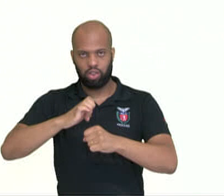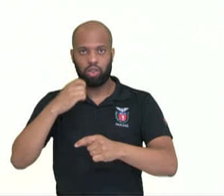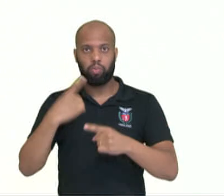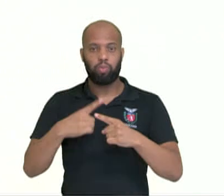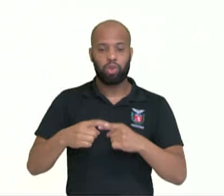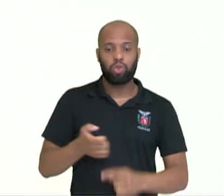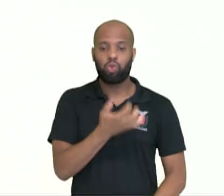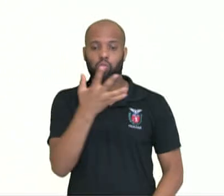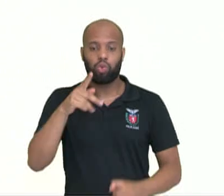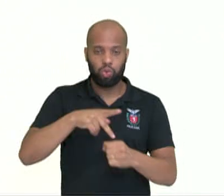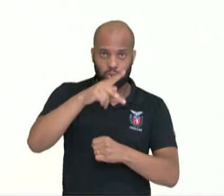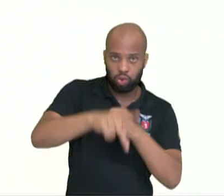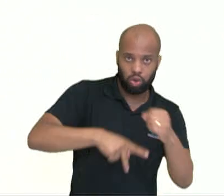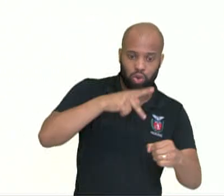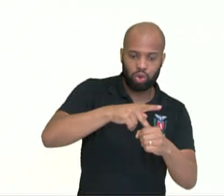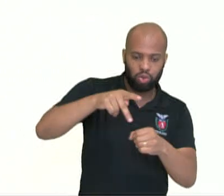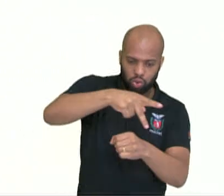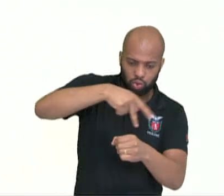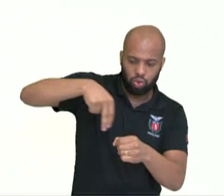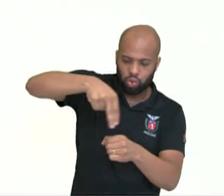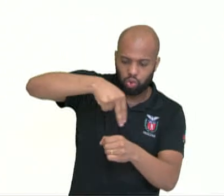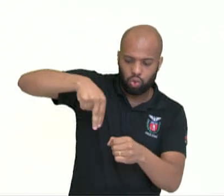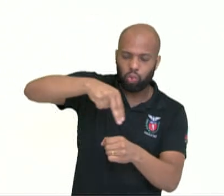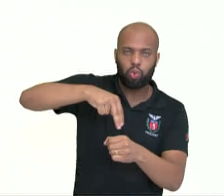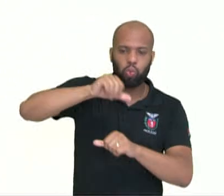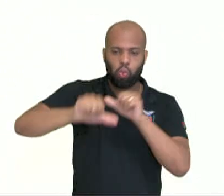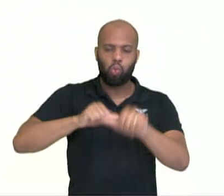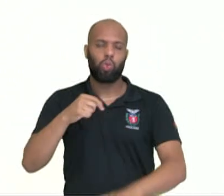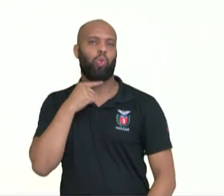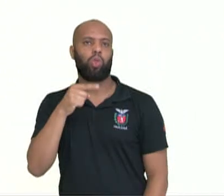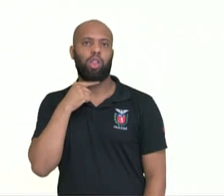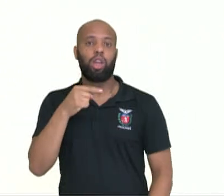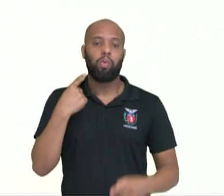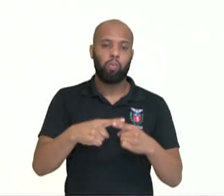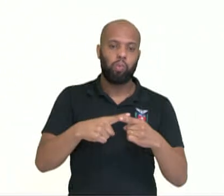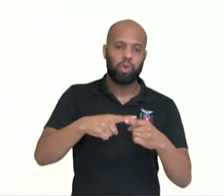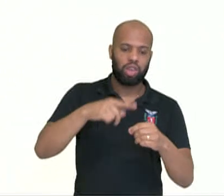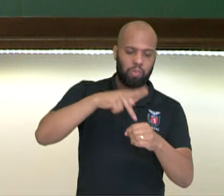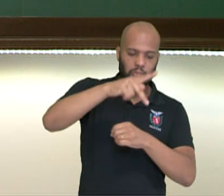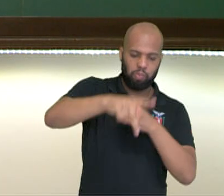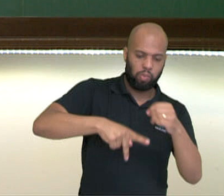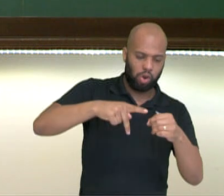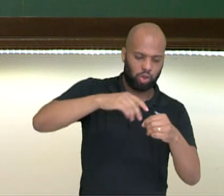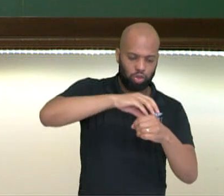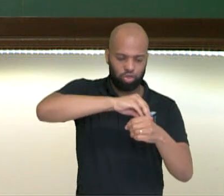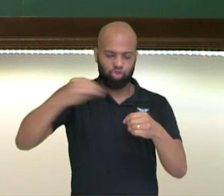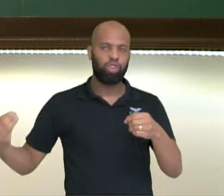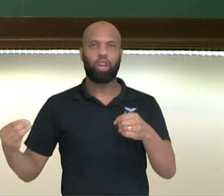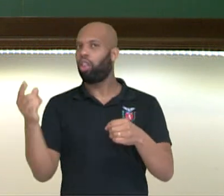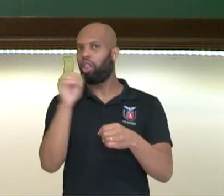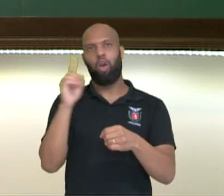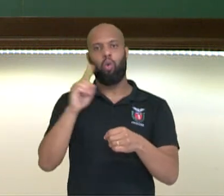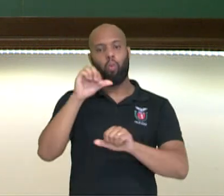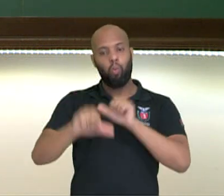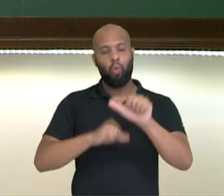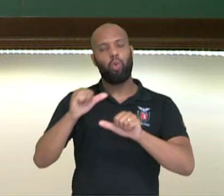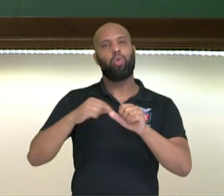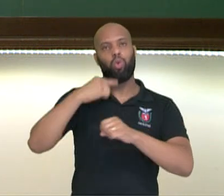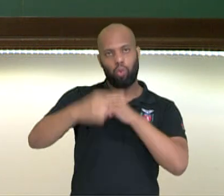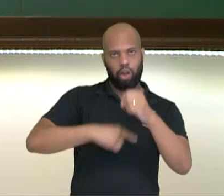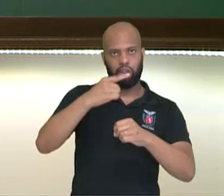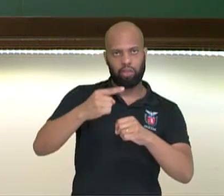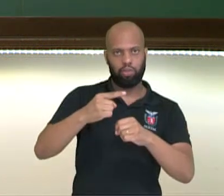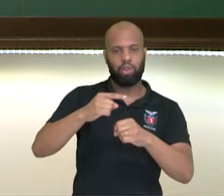de prótons do núcleo atômico não podem ser alterados. Se você alterar o número de prótons, você está alterando o tipo do átomo,